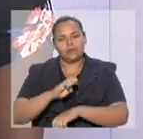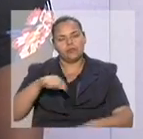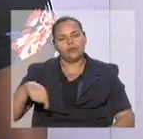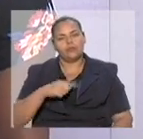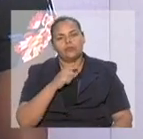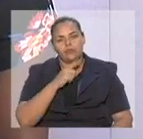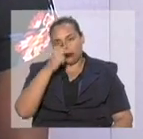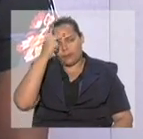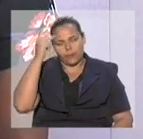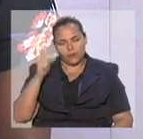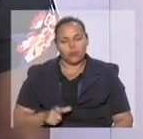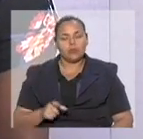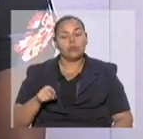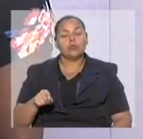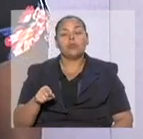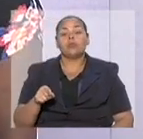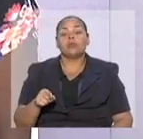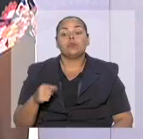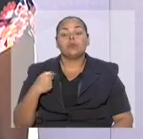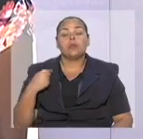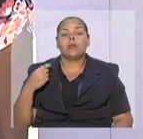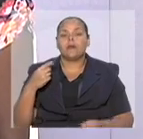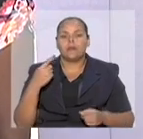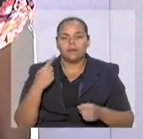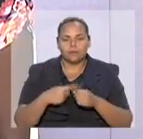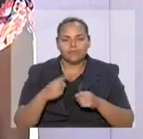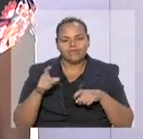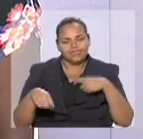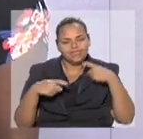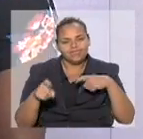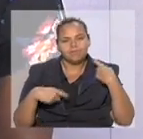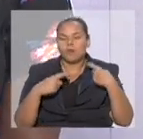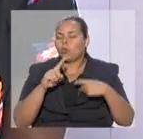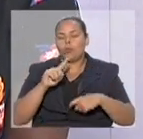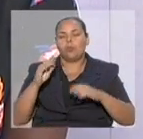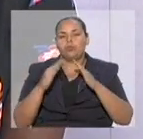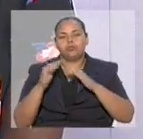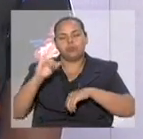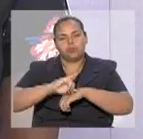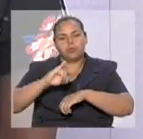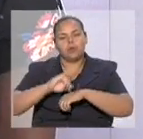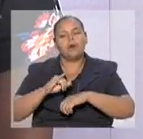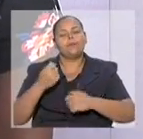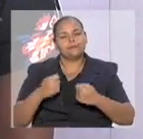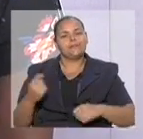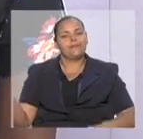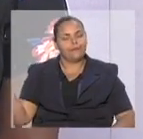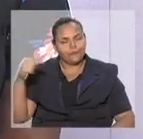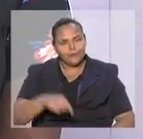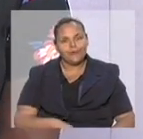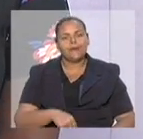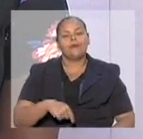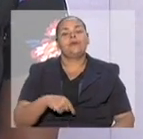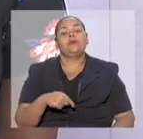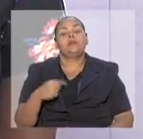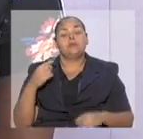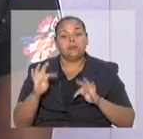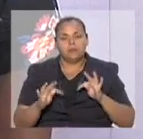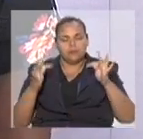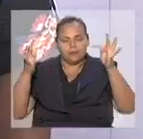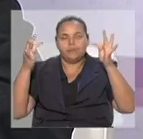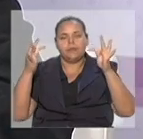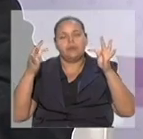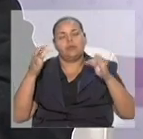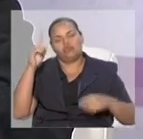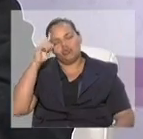no estado, nós temos pessoas que são mais para o interior do estado, não moram na capital e precisam vir para a capital para fazer, de